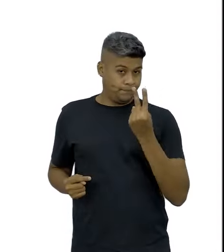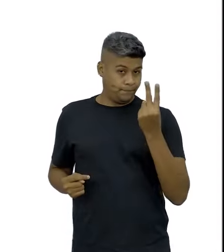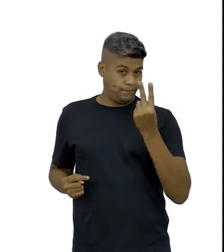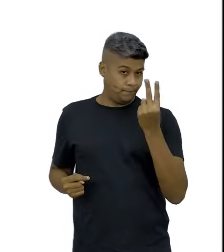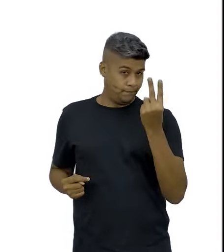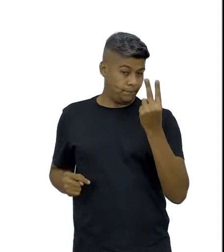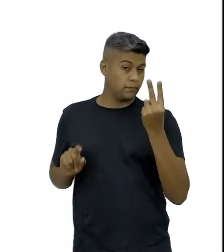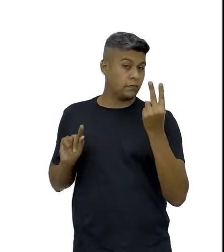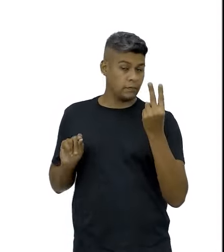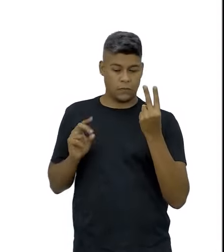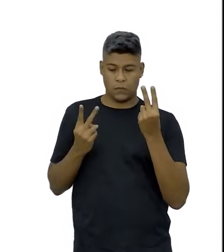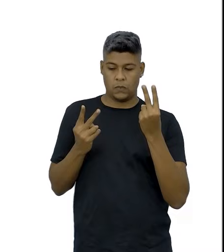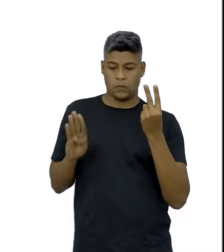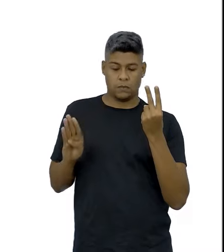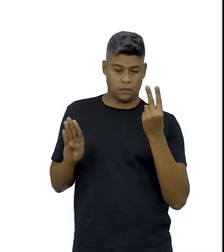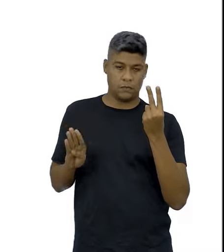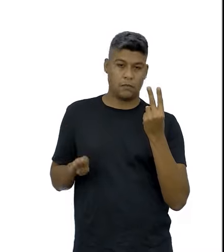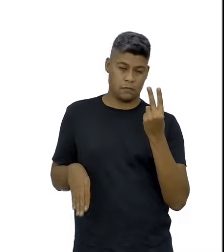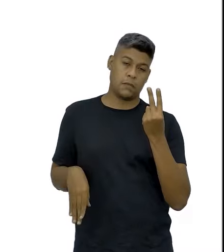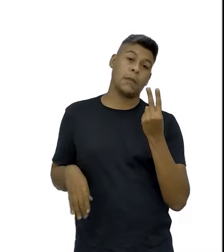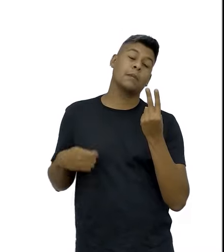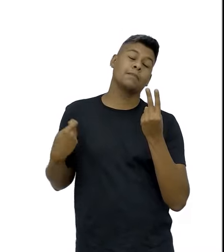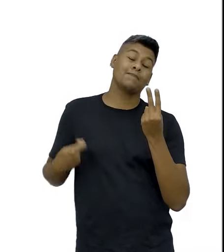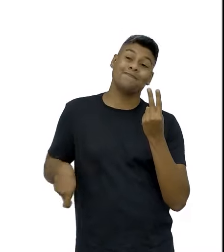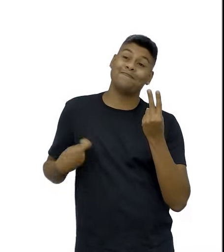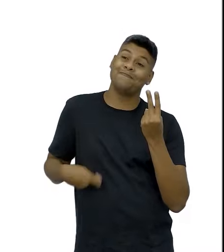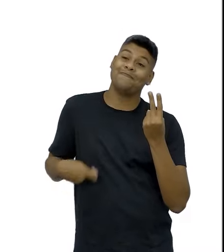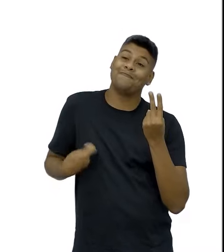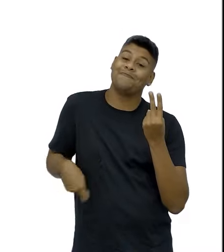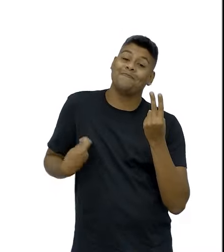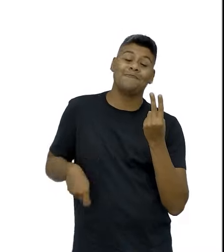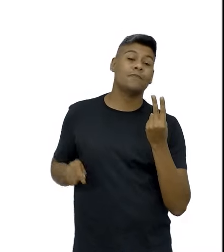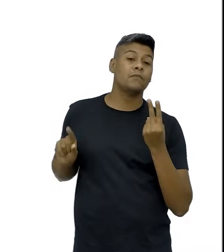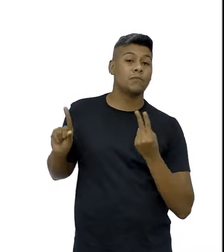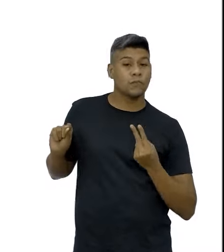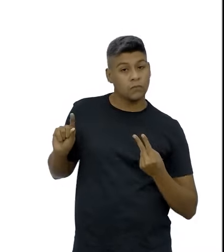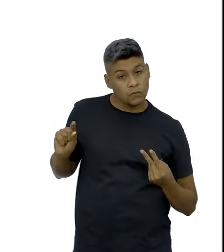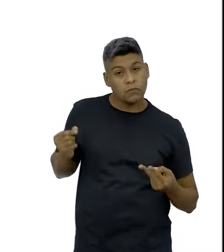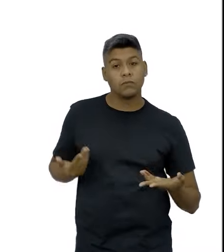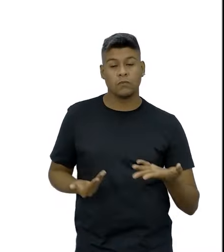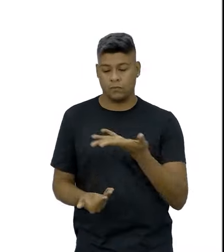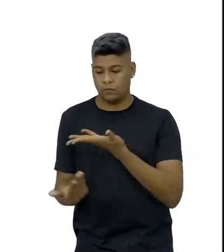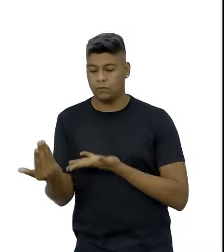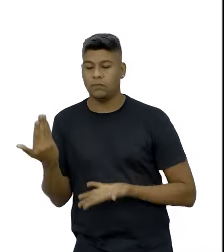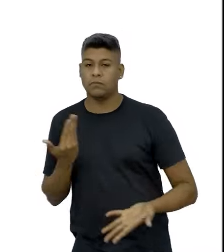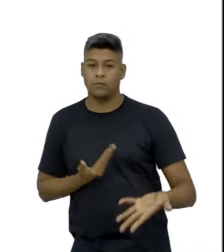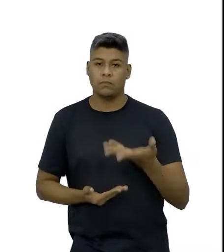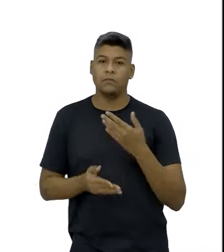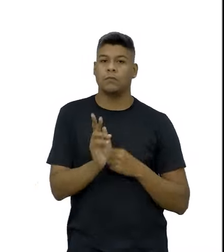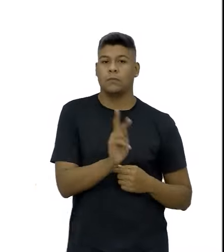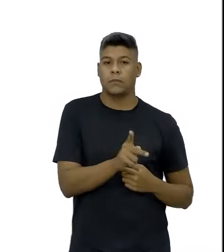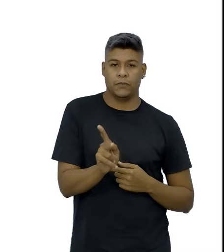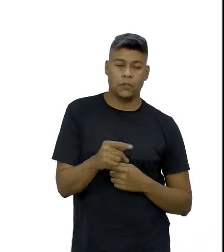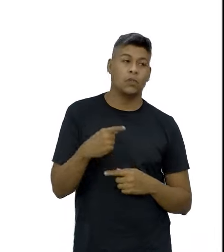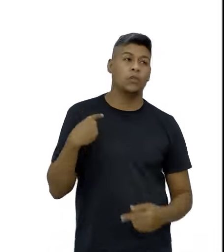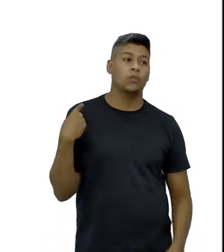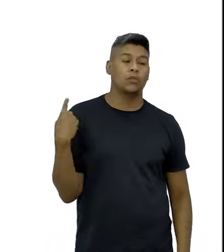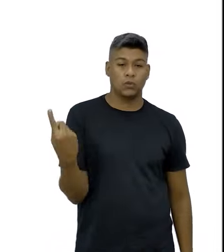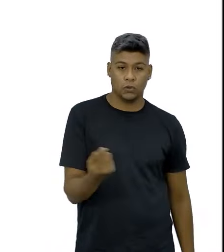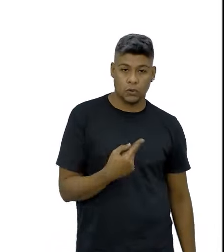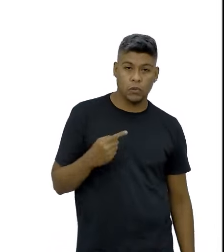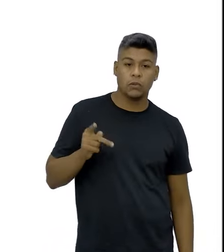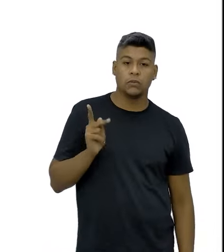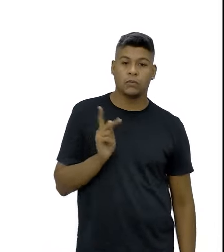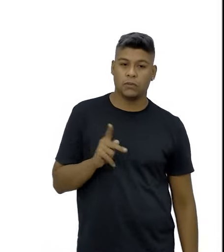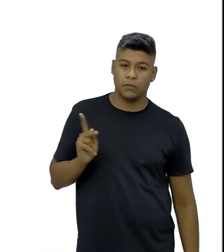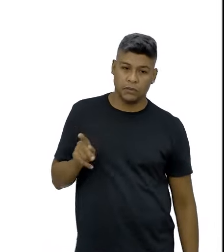a 2B, ela depende crucialmente da mediação do professor. Somos nós, professores,